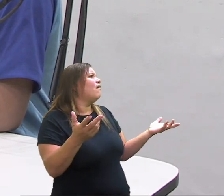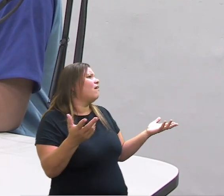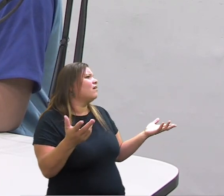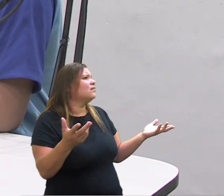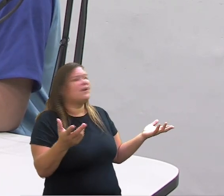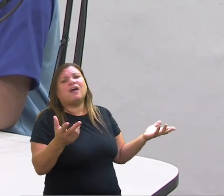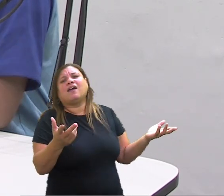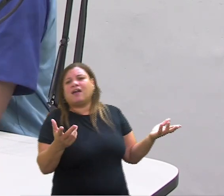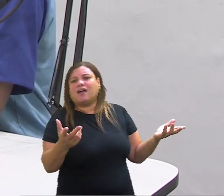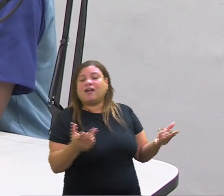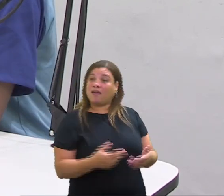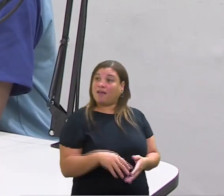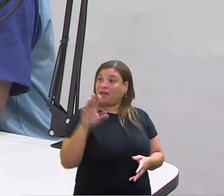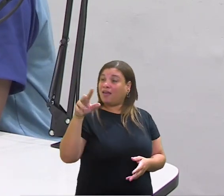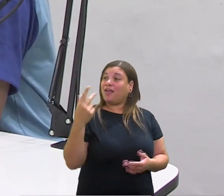da época dos dinossauros.